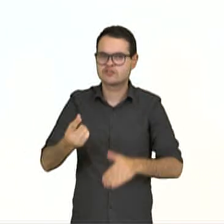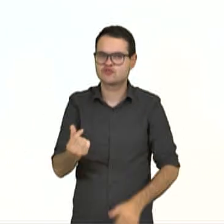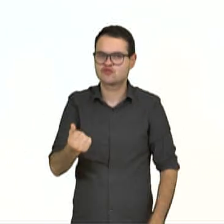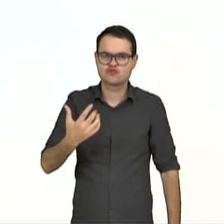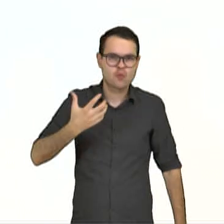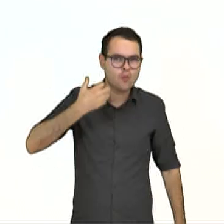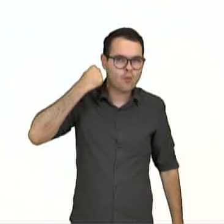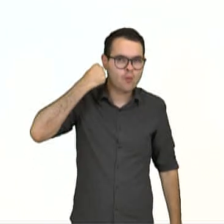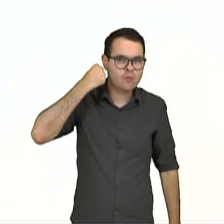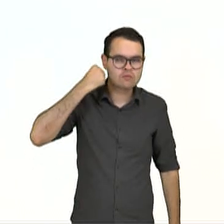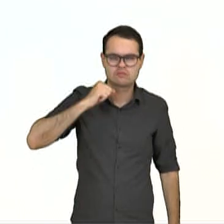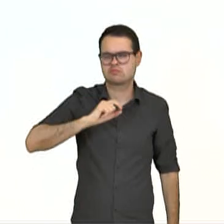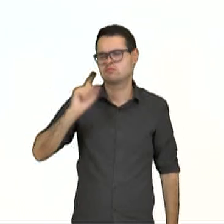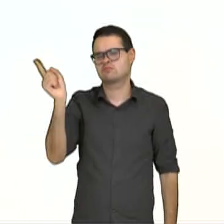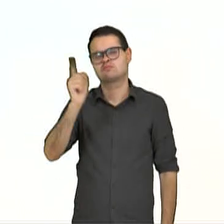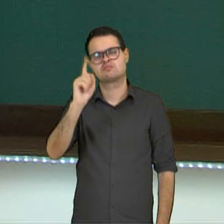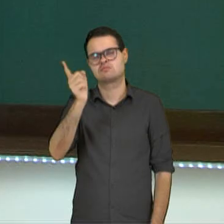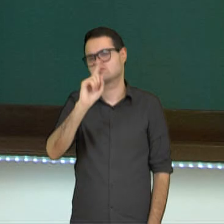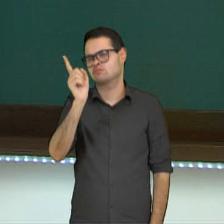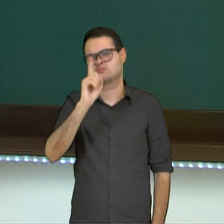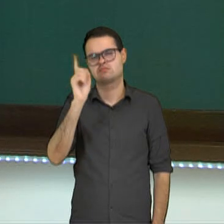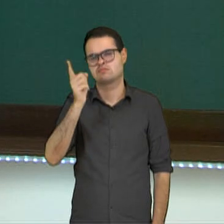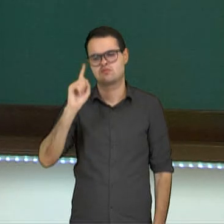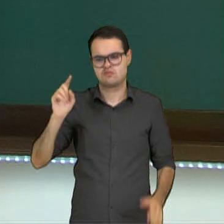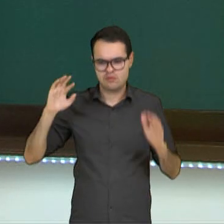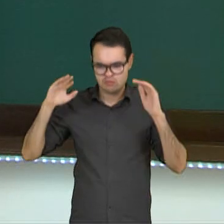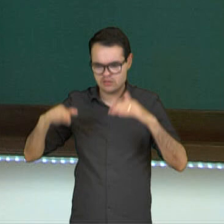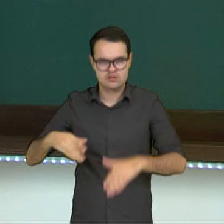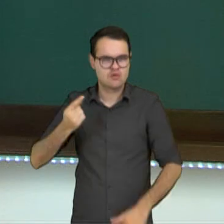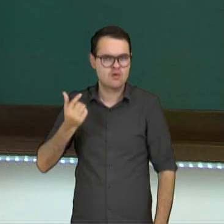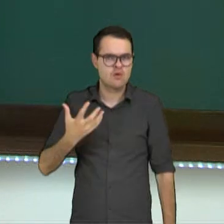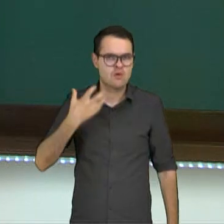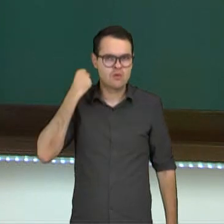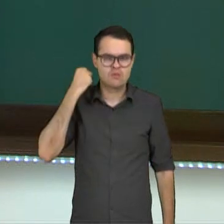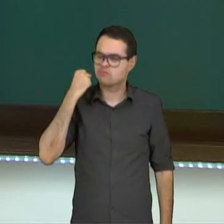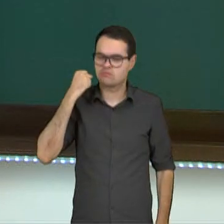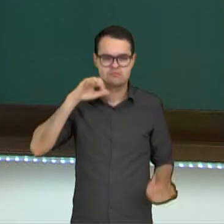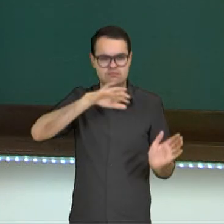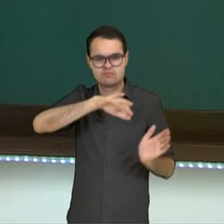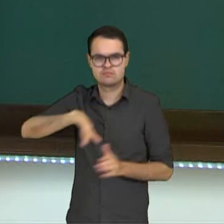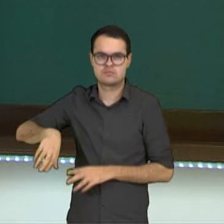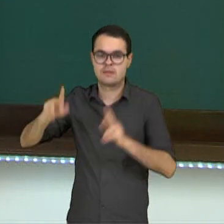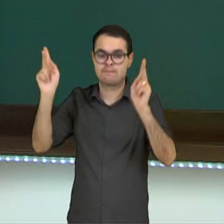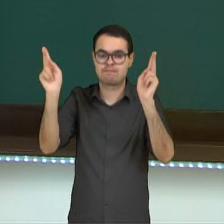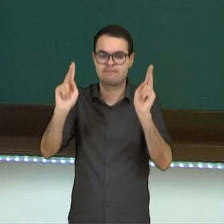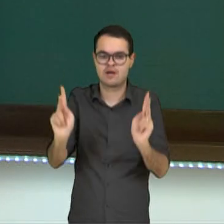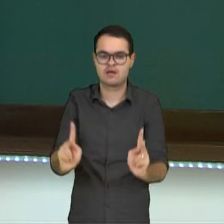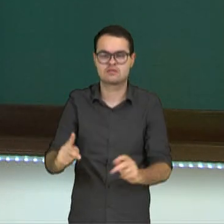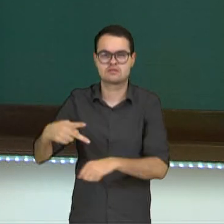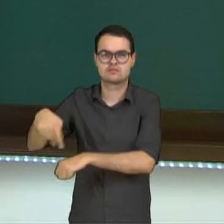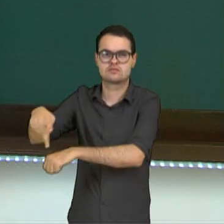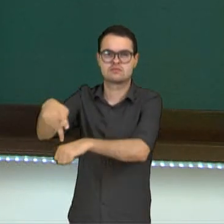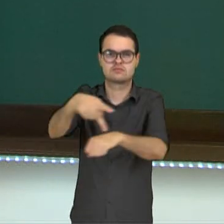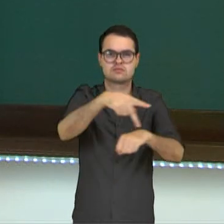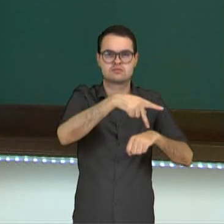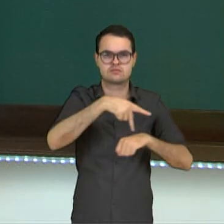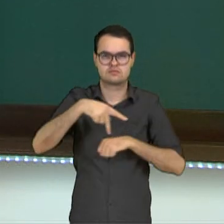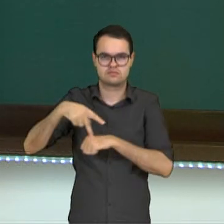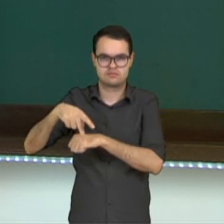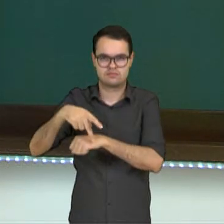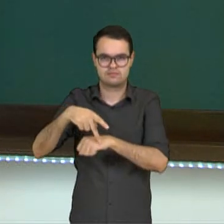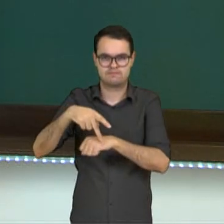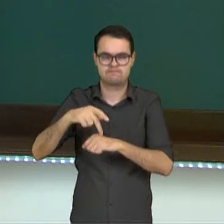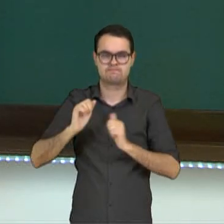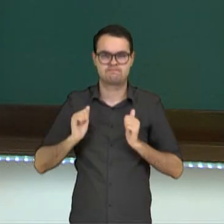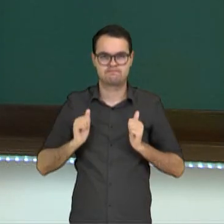assegurar lucros. Não, o objetivo da ONU não é lucro, o objetivo é a paz entre os países, tá bom? Entre as